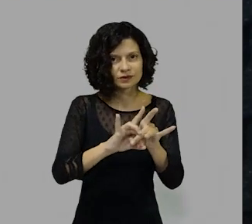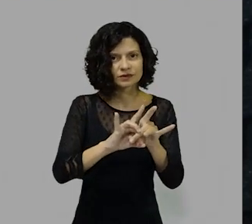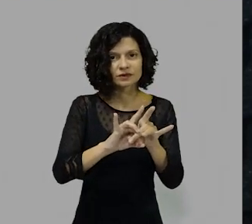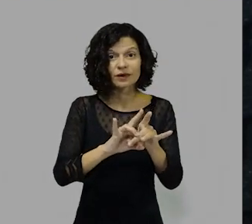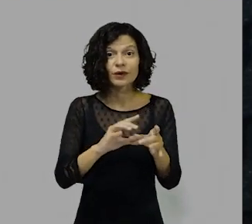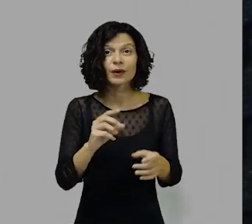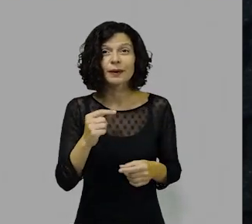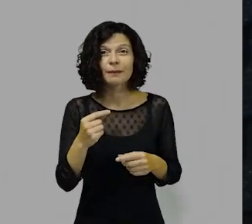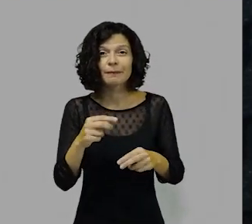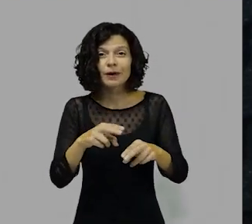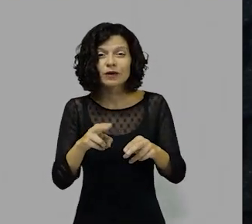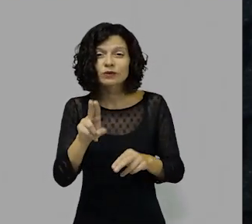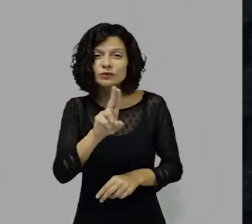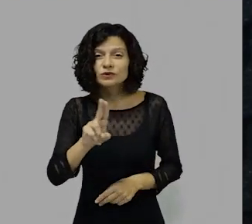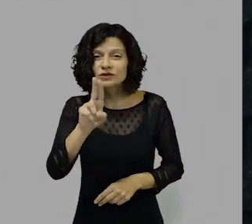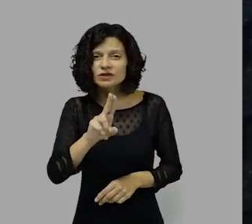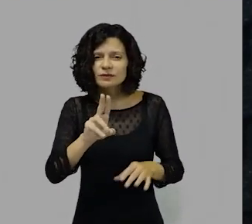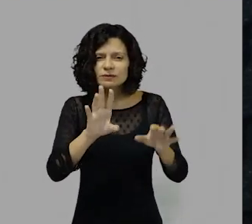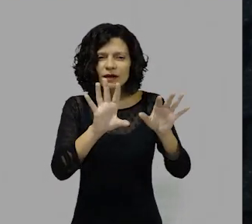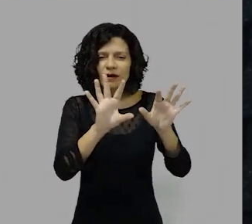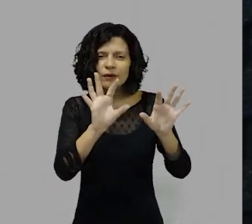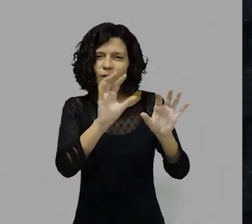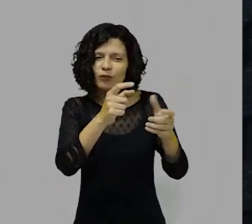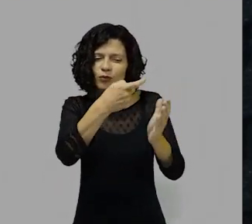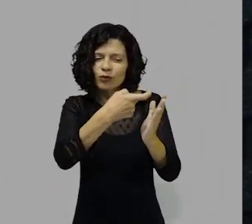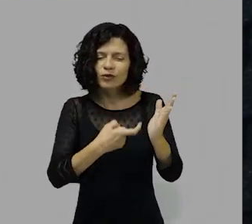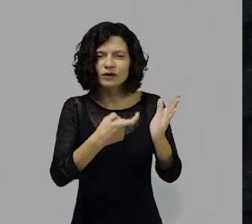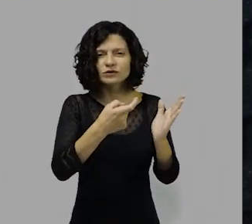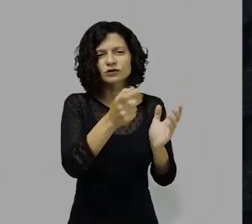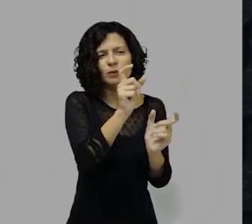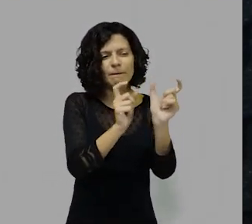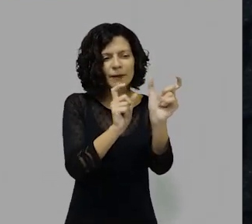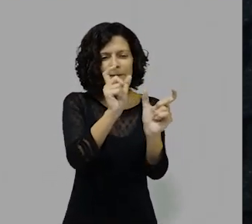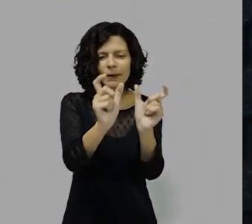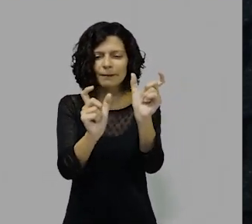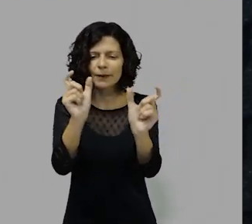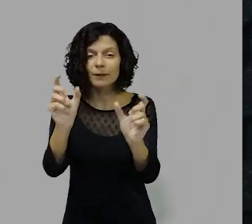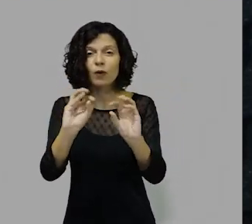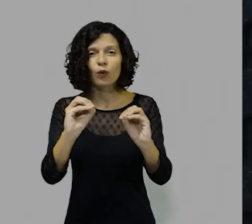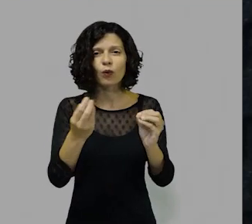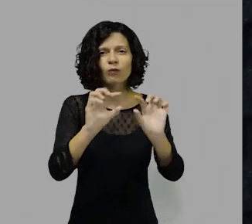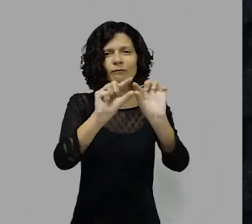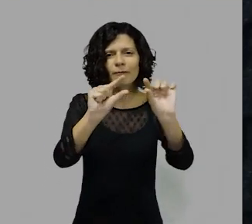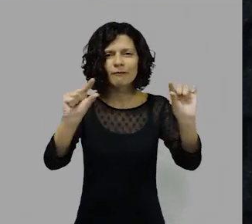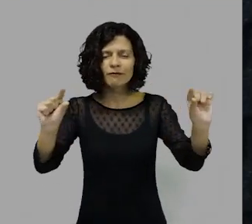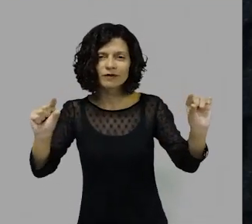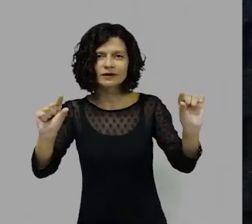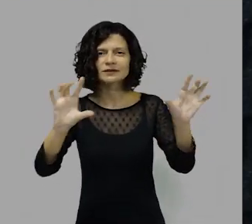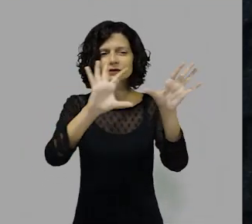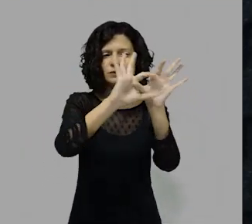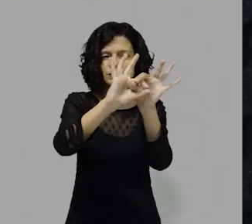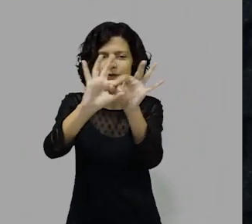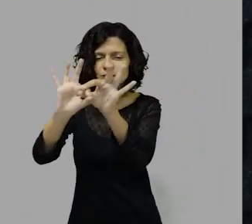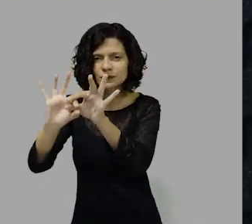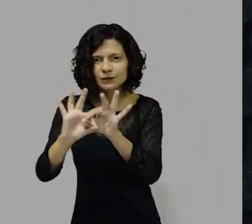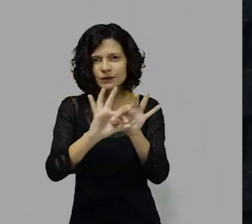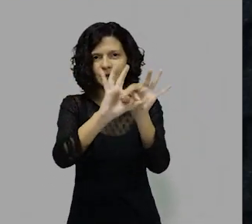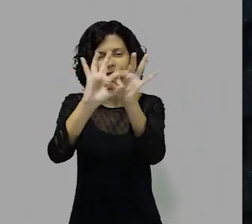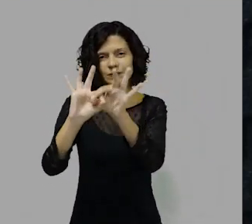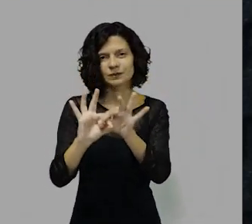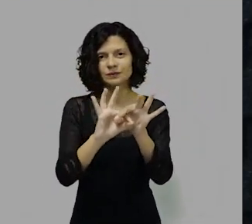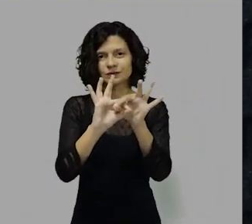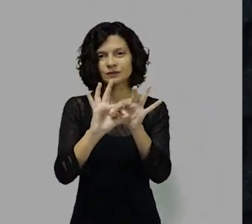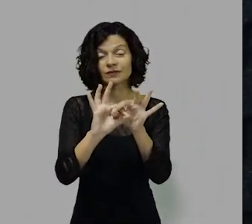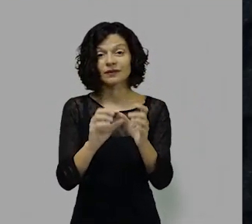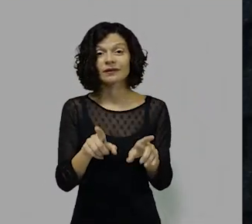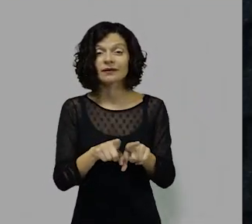São palavras que nós usamos para conectar outras palavras, frases, orações. Bom, a gente também usa